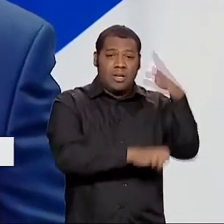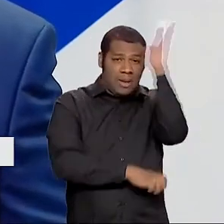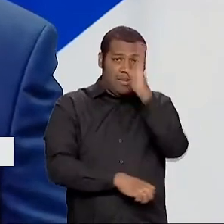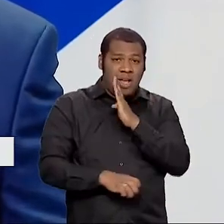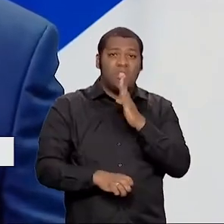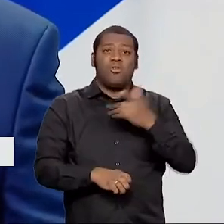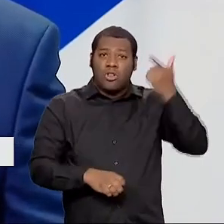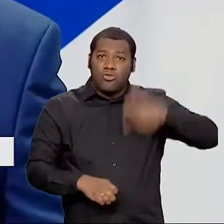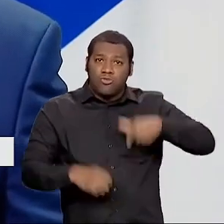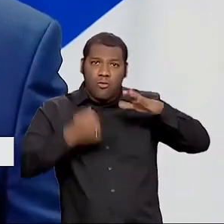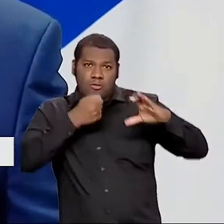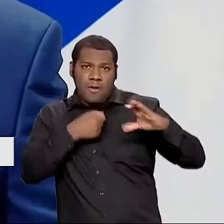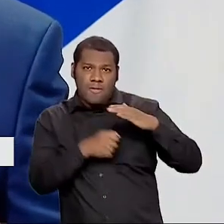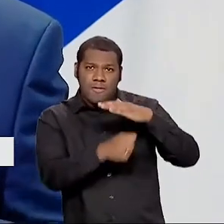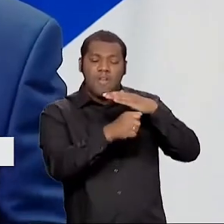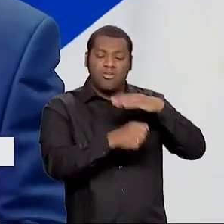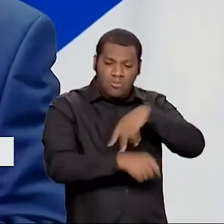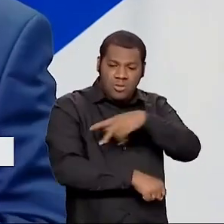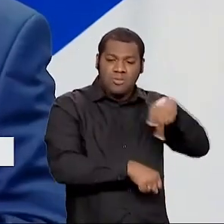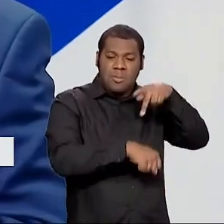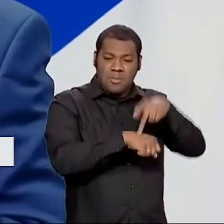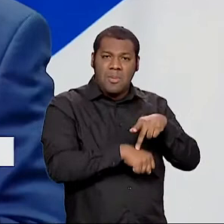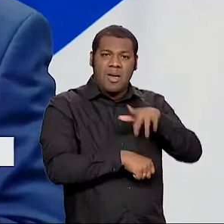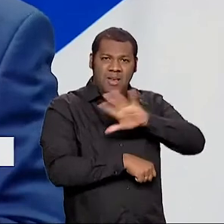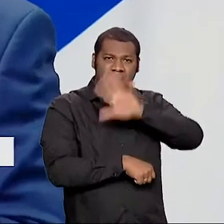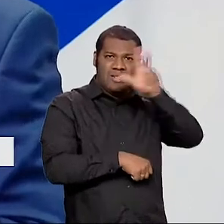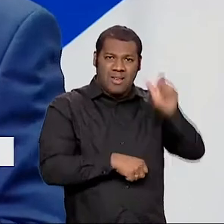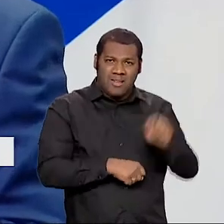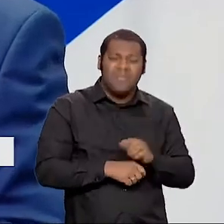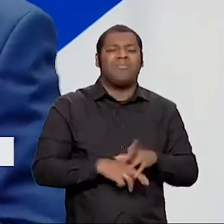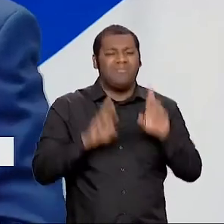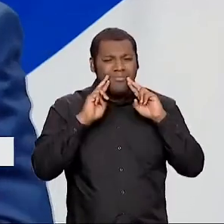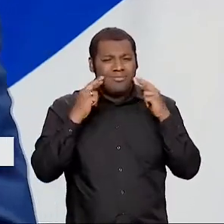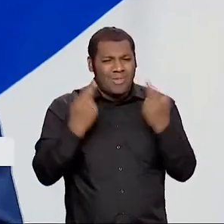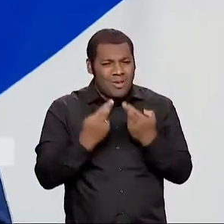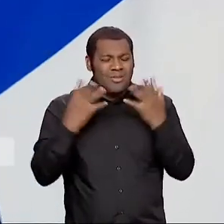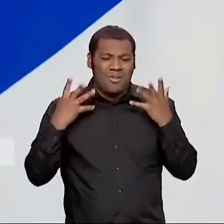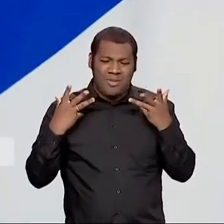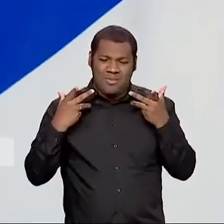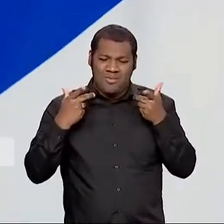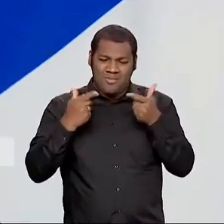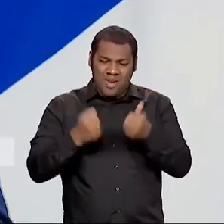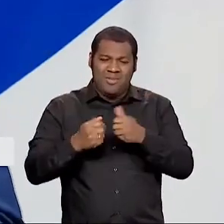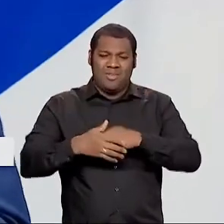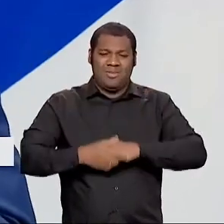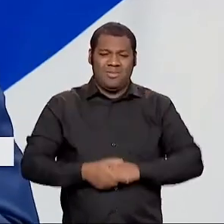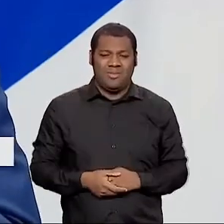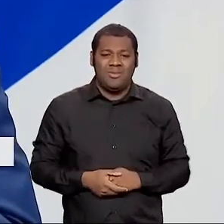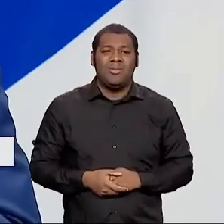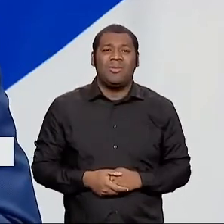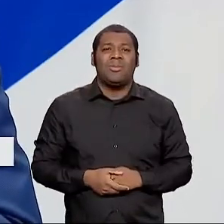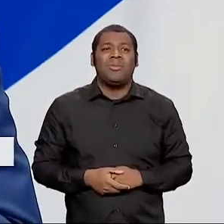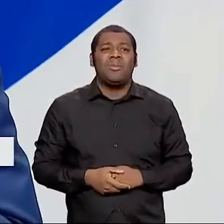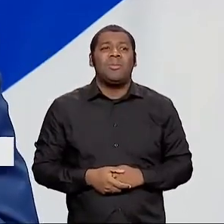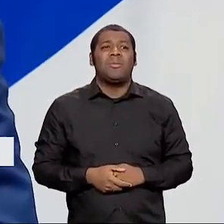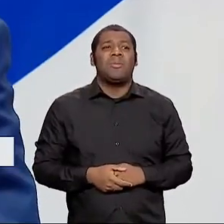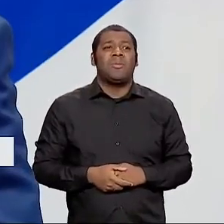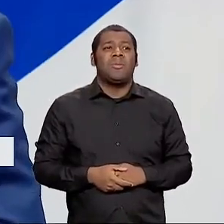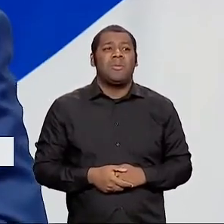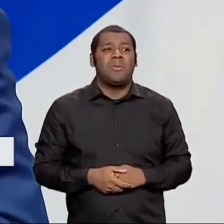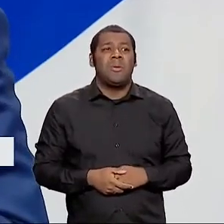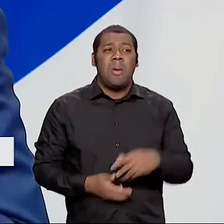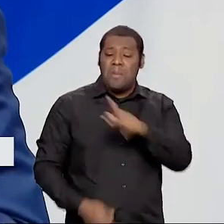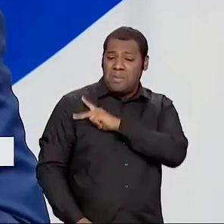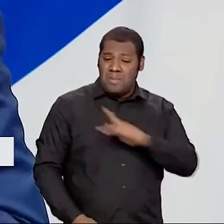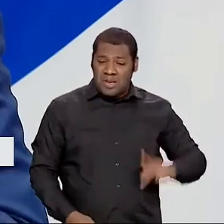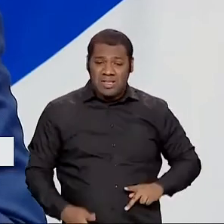que foi uma reunião extraordinária, porque fazia muito tempo também que eu não encontrava com muitos presidentes. Alguns